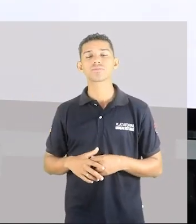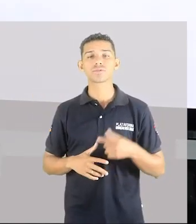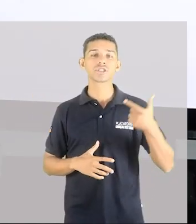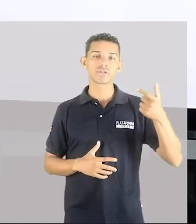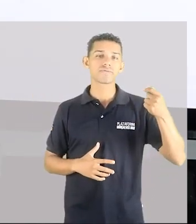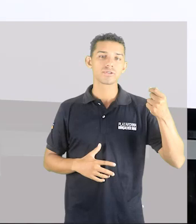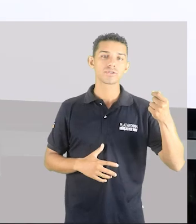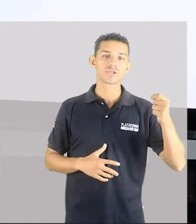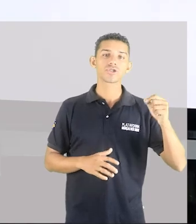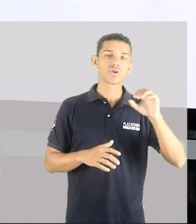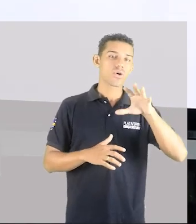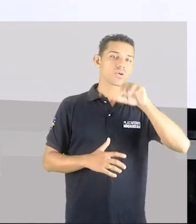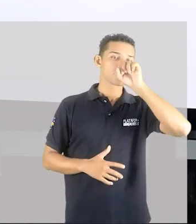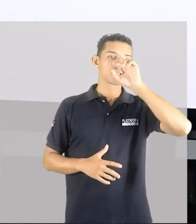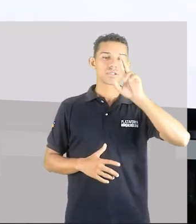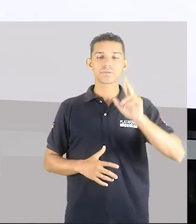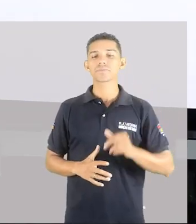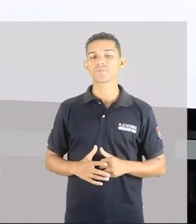funciona.